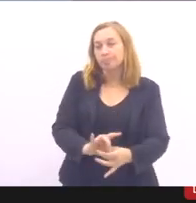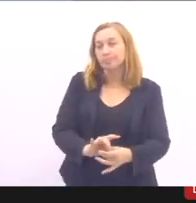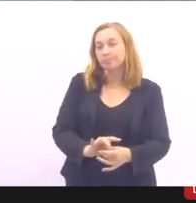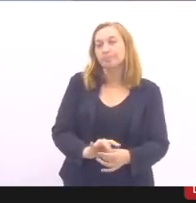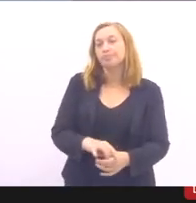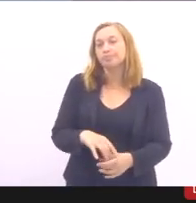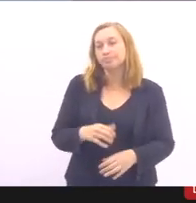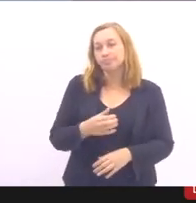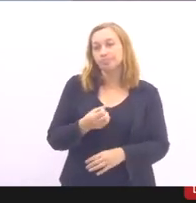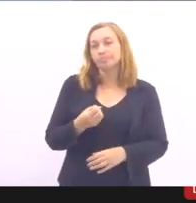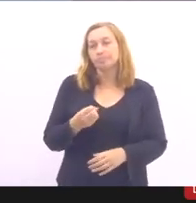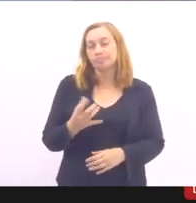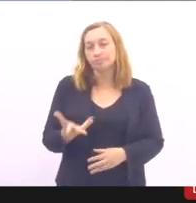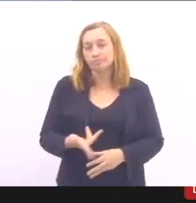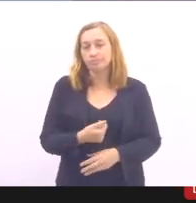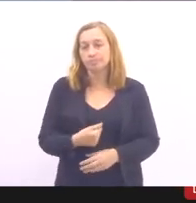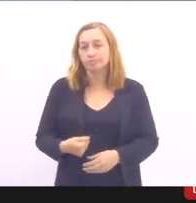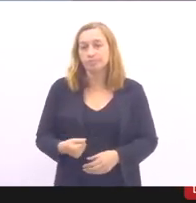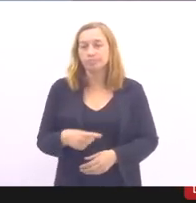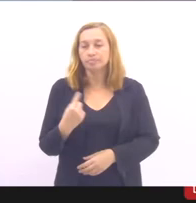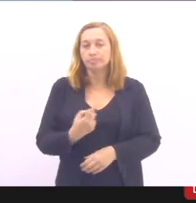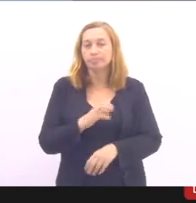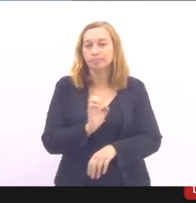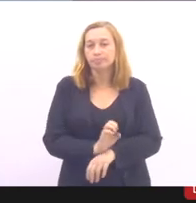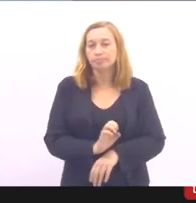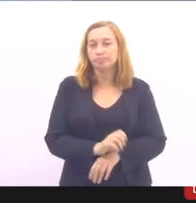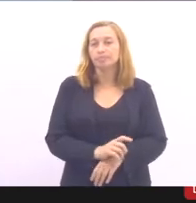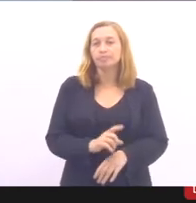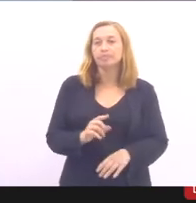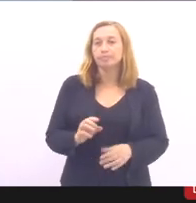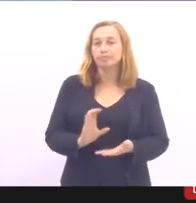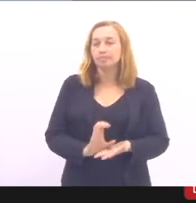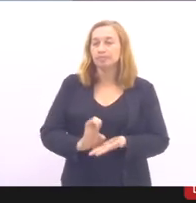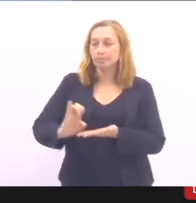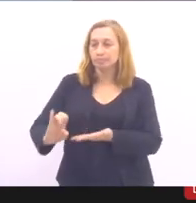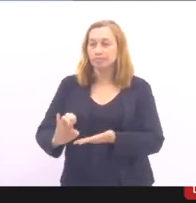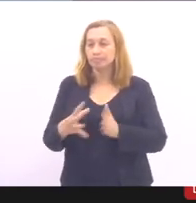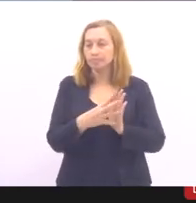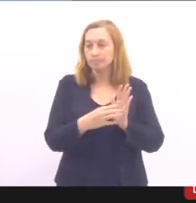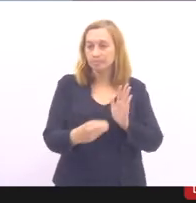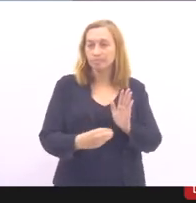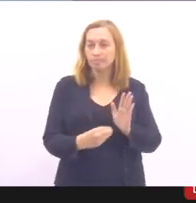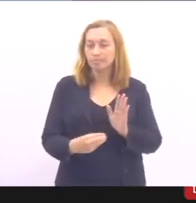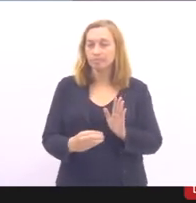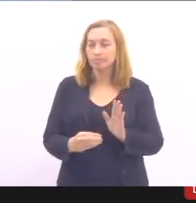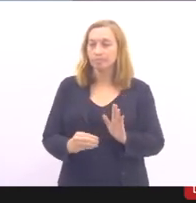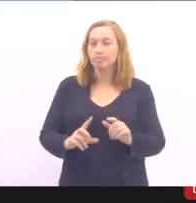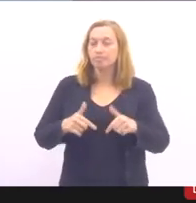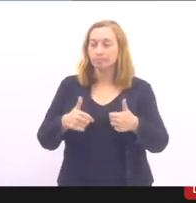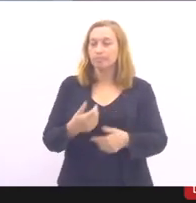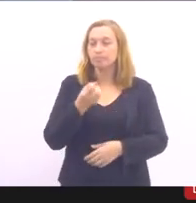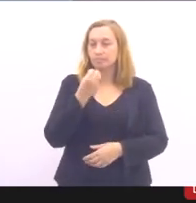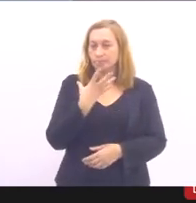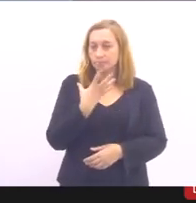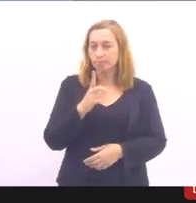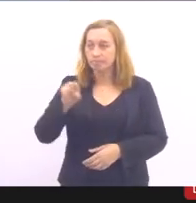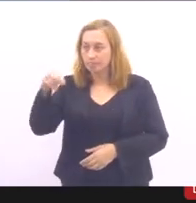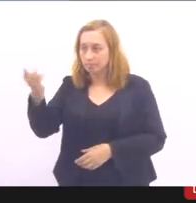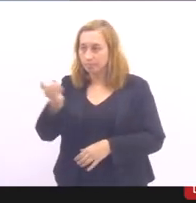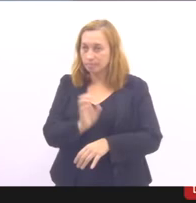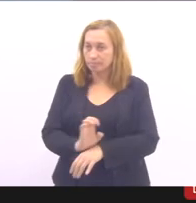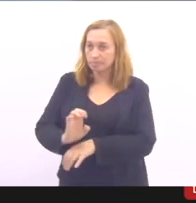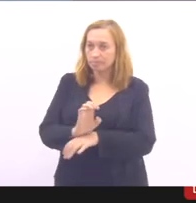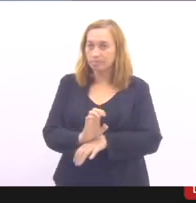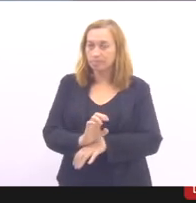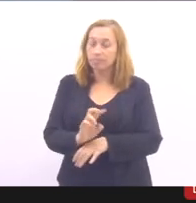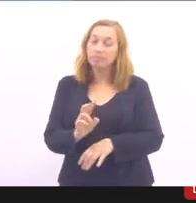seja adequada e adaptada ao nosso estado, né? Muitas vezes a importação de modelos que funcionaram muito bem em outros estados